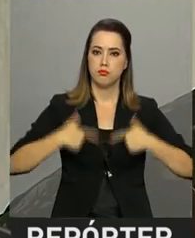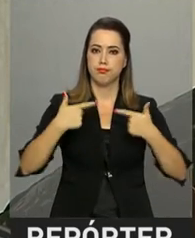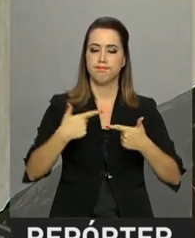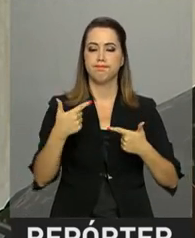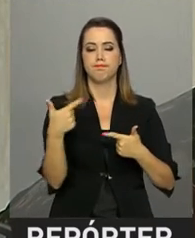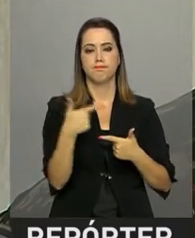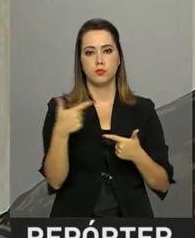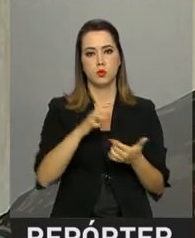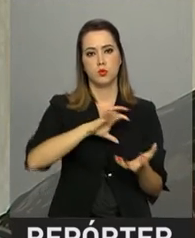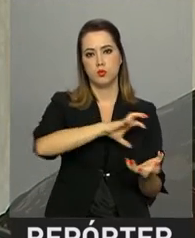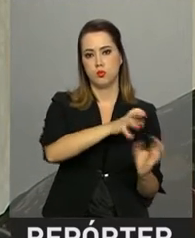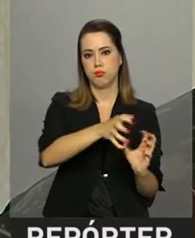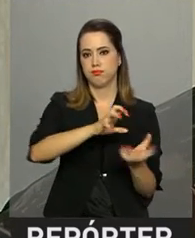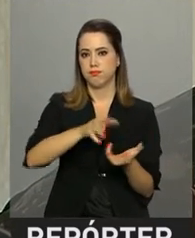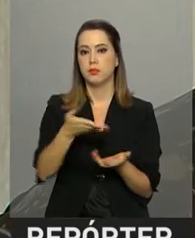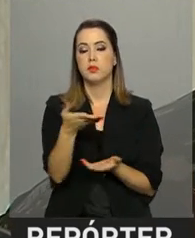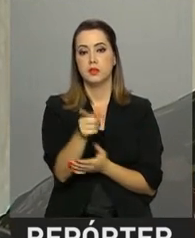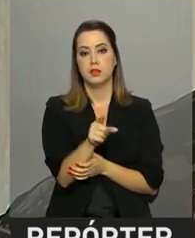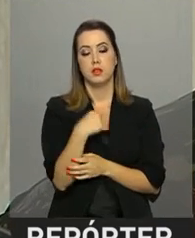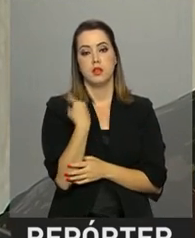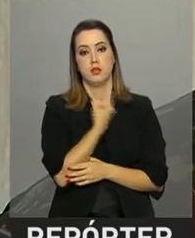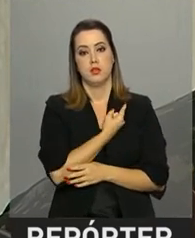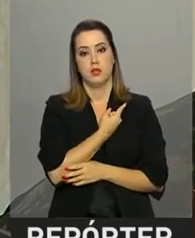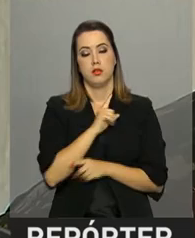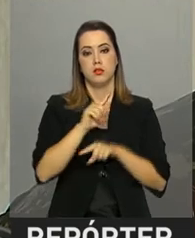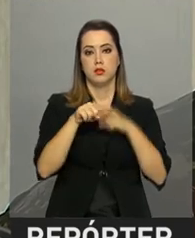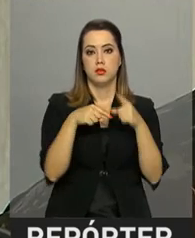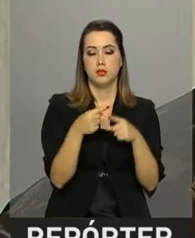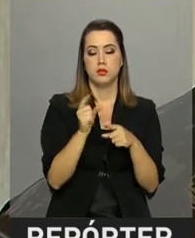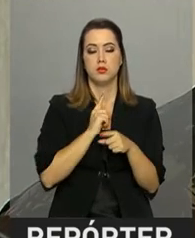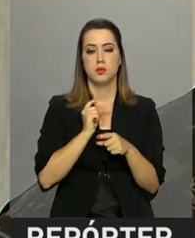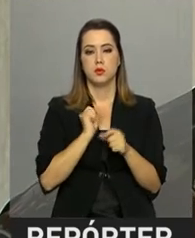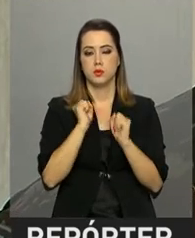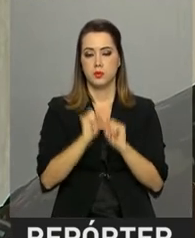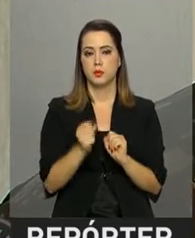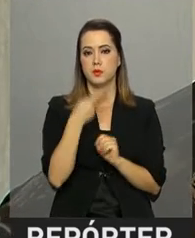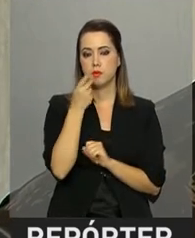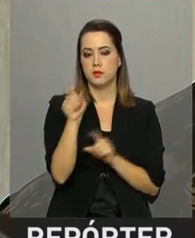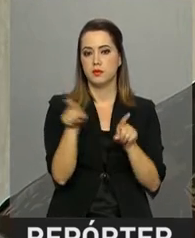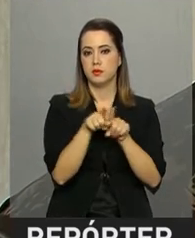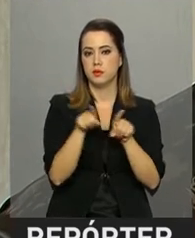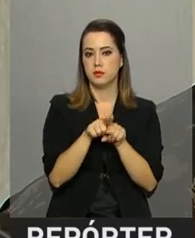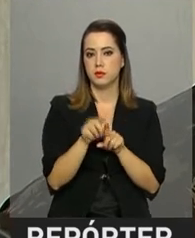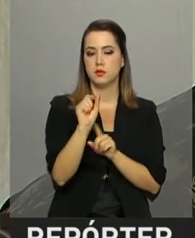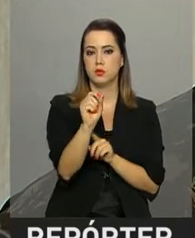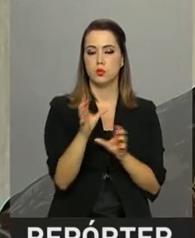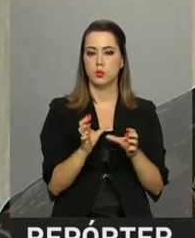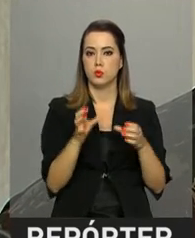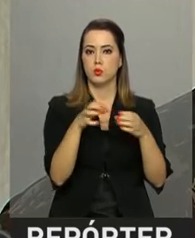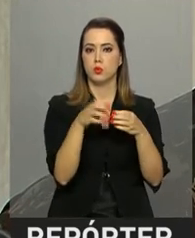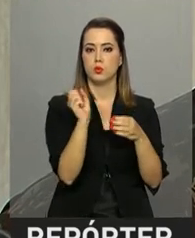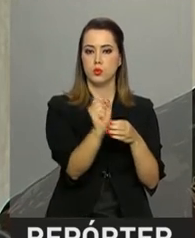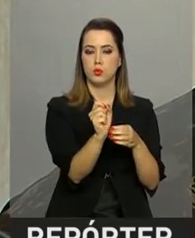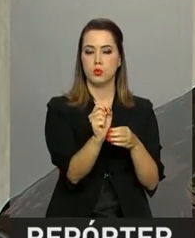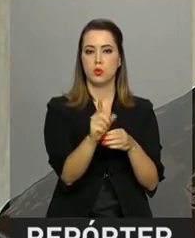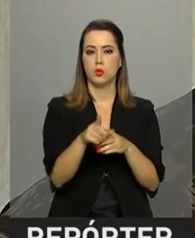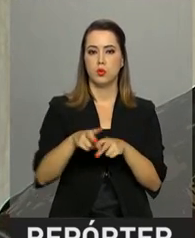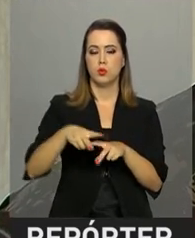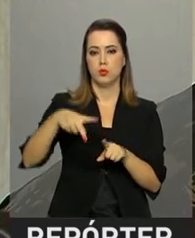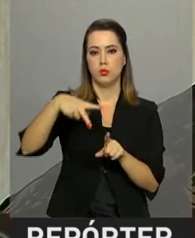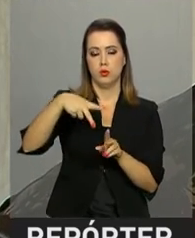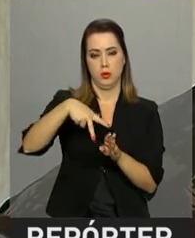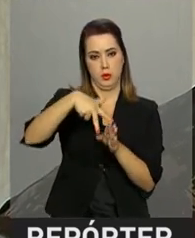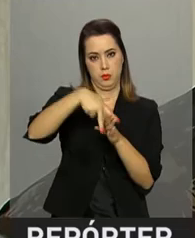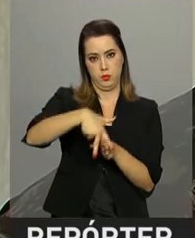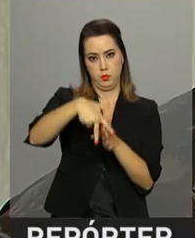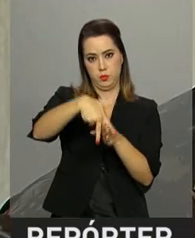Paz. Logo em seguida, nós podemos destacar a presença também dos integrantes do Regimento de Cavalaria de Guarda,